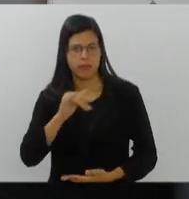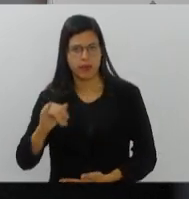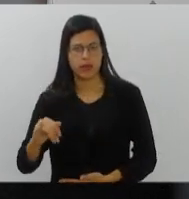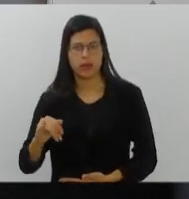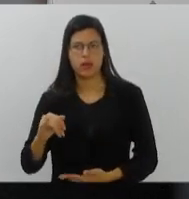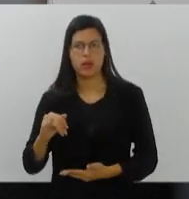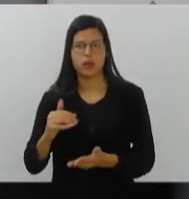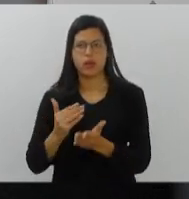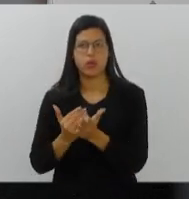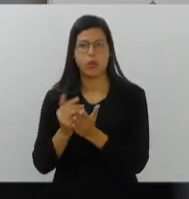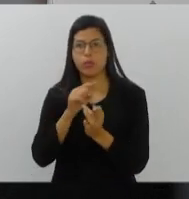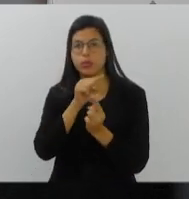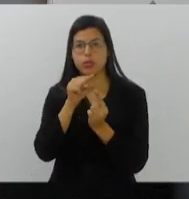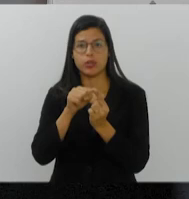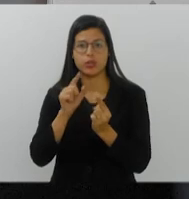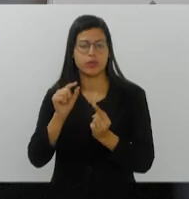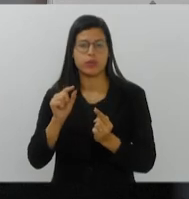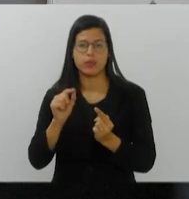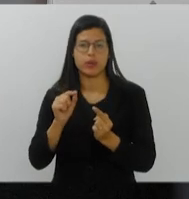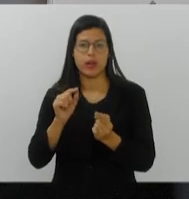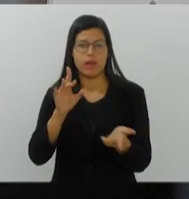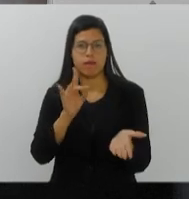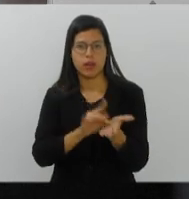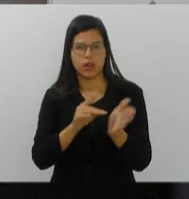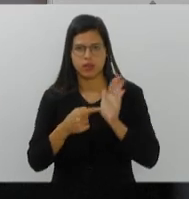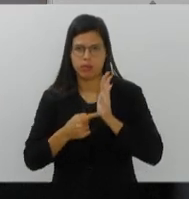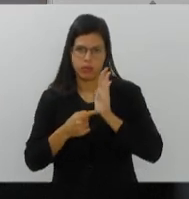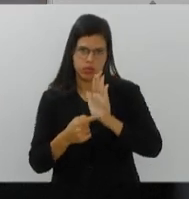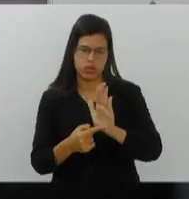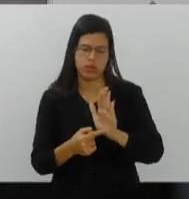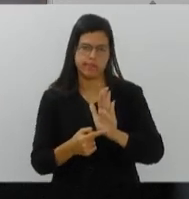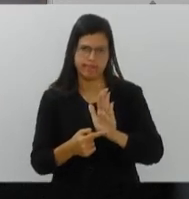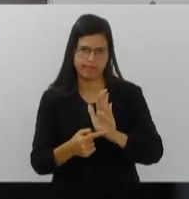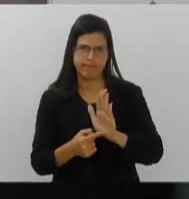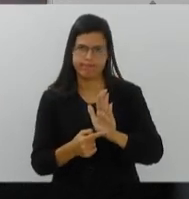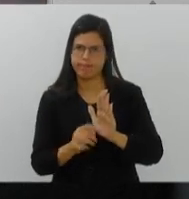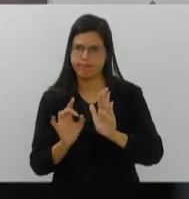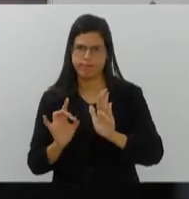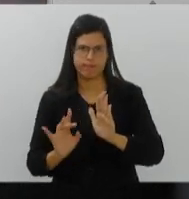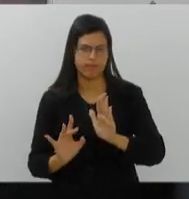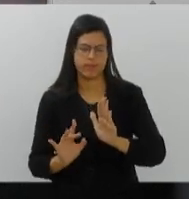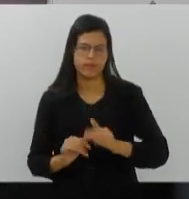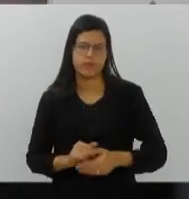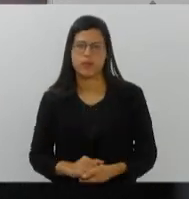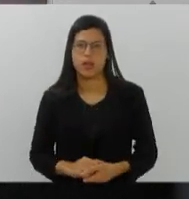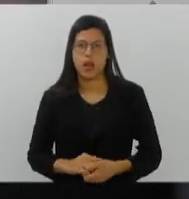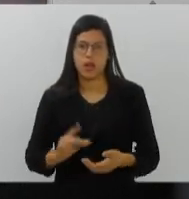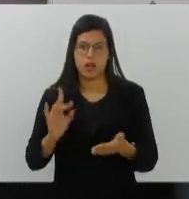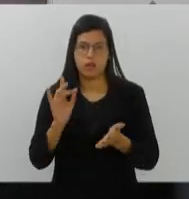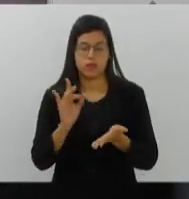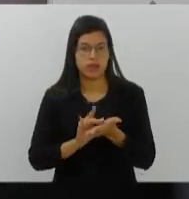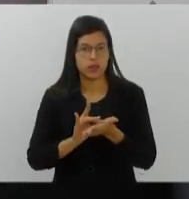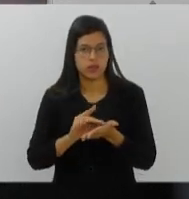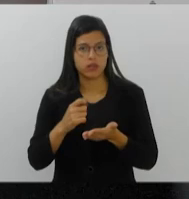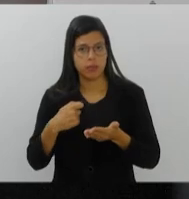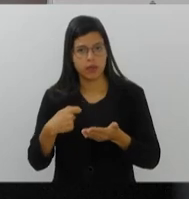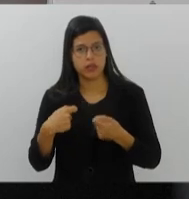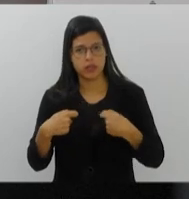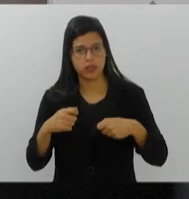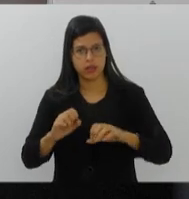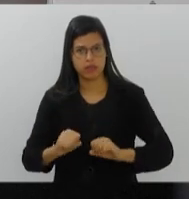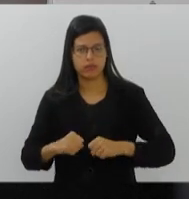inicial de trazer a verdade. É isto, trazer a verdade. E a verdade ela precisa ser